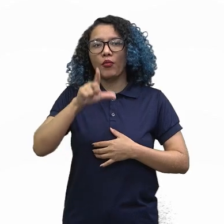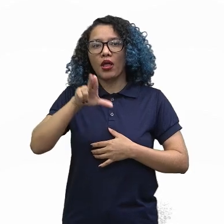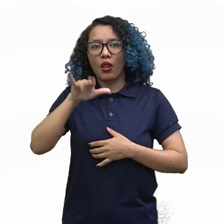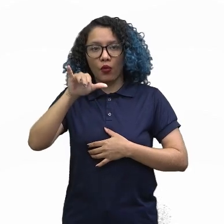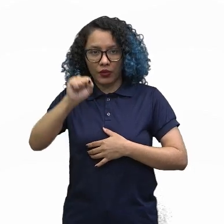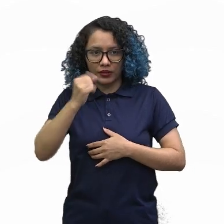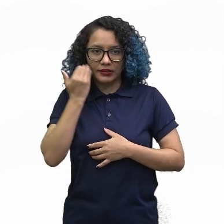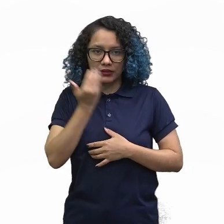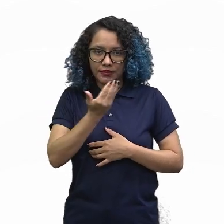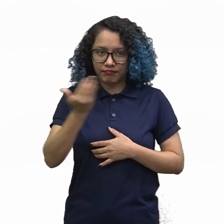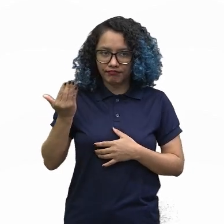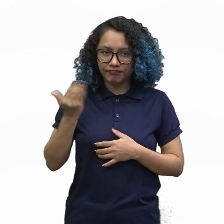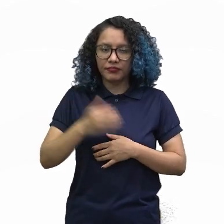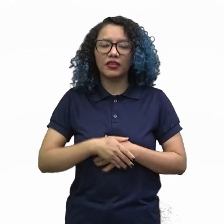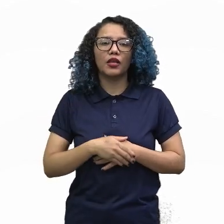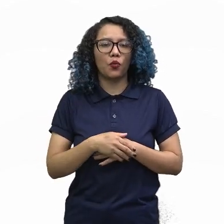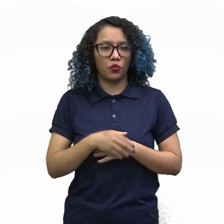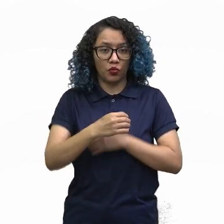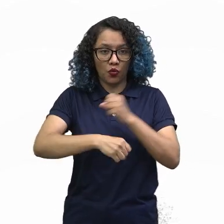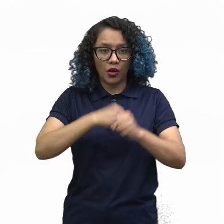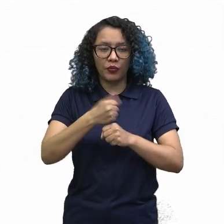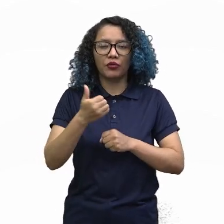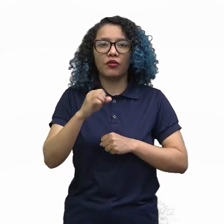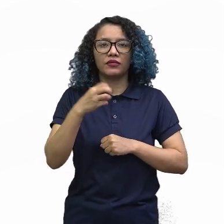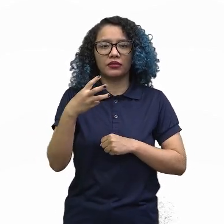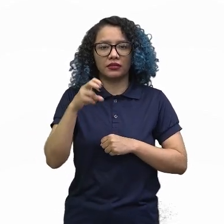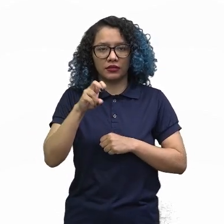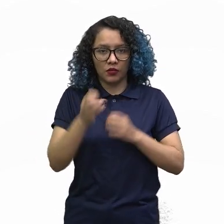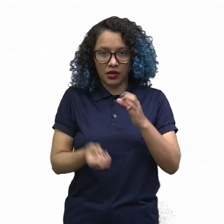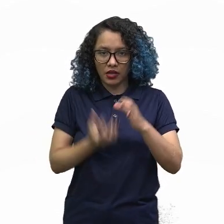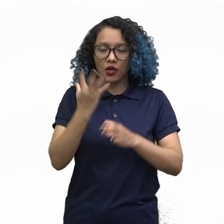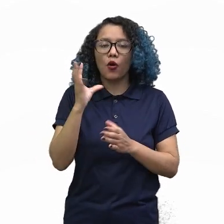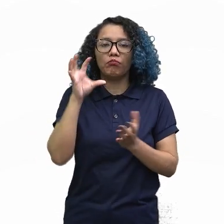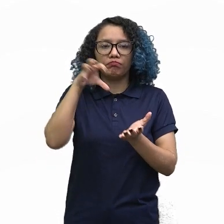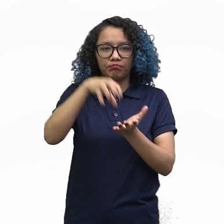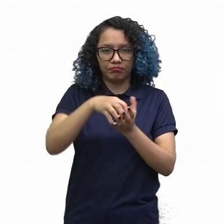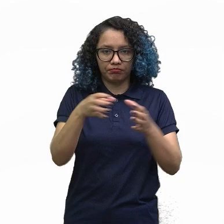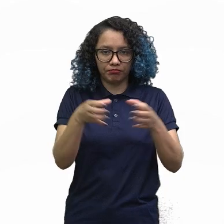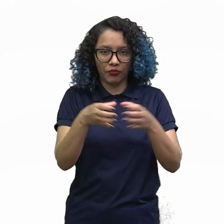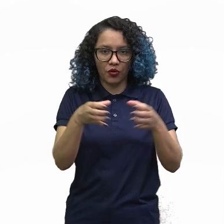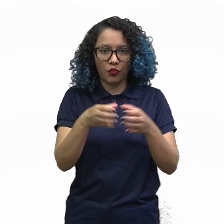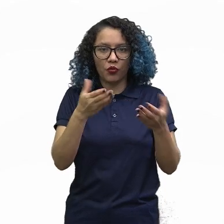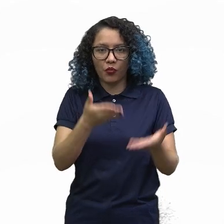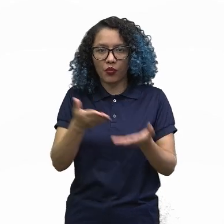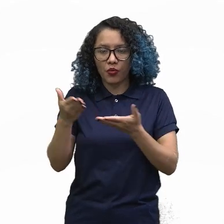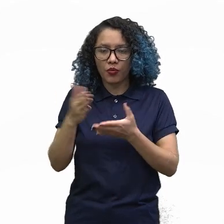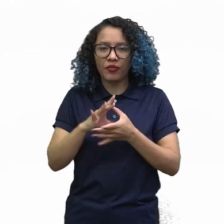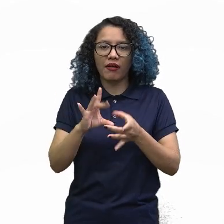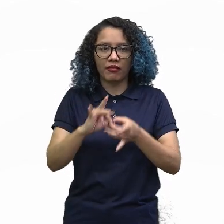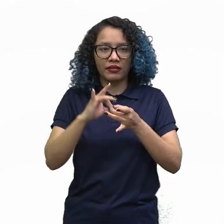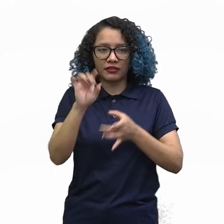de 1935 foi fundada a Aliança Nacional Libertadora, a ANL. Eles possuíam uma